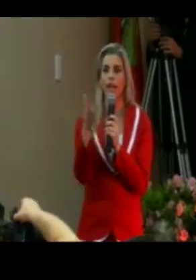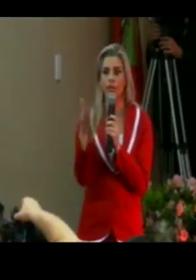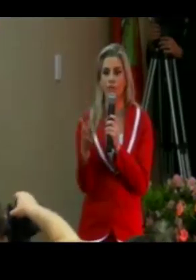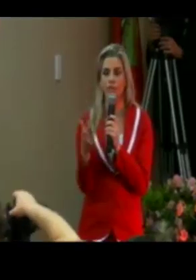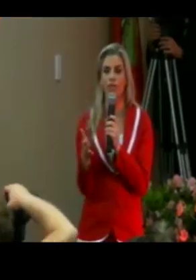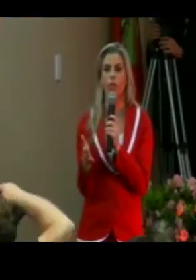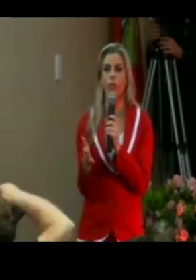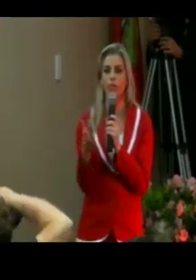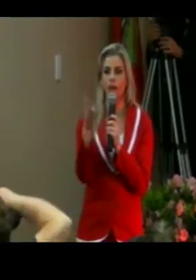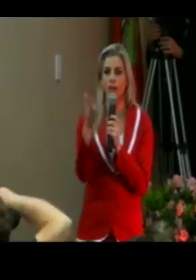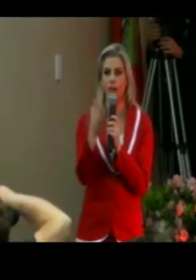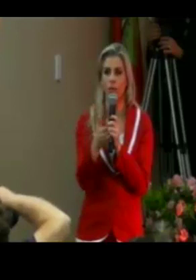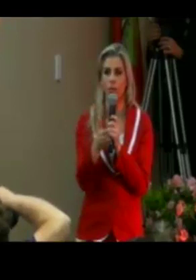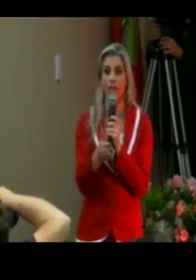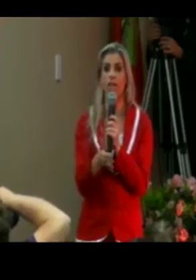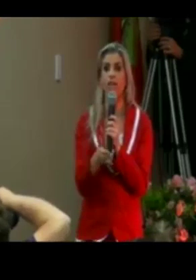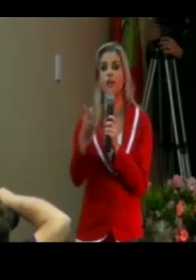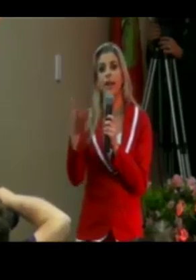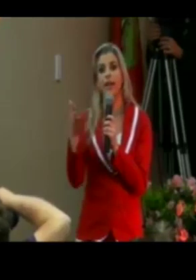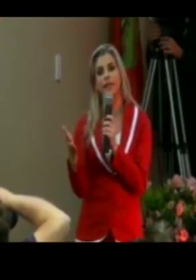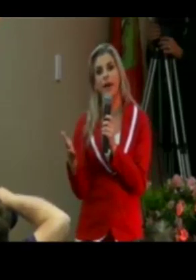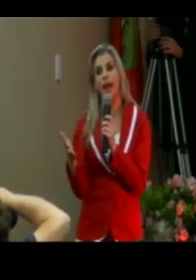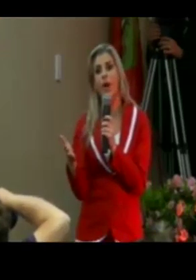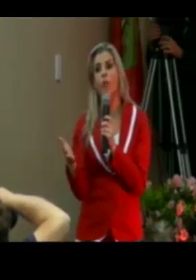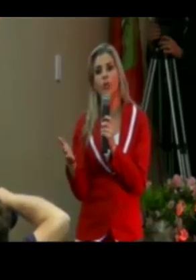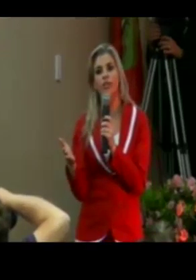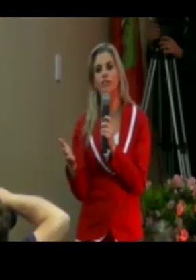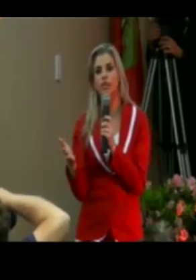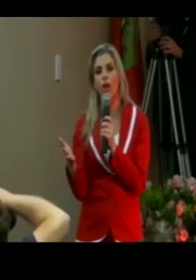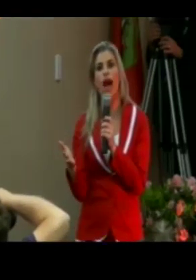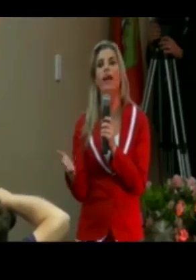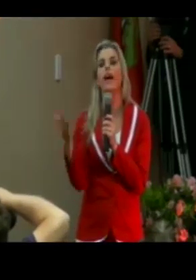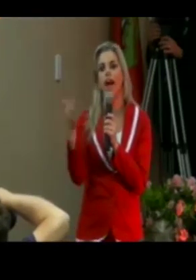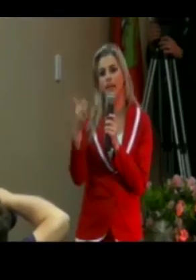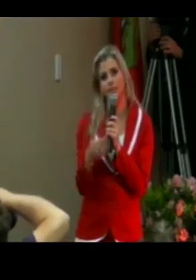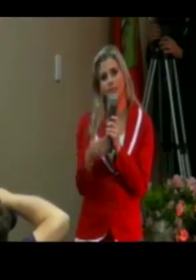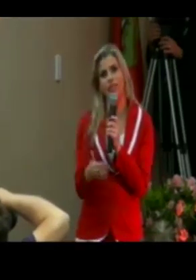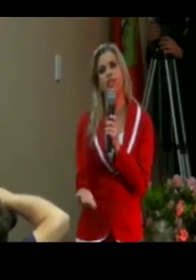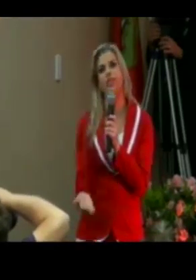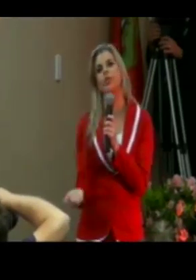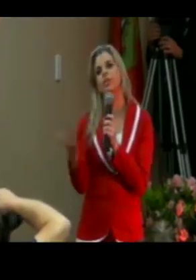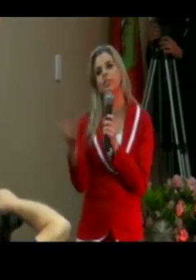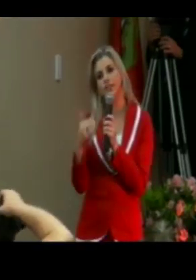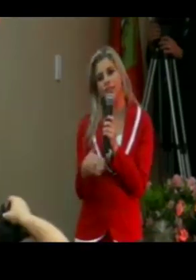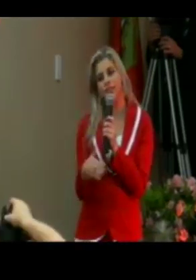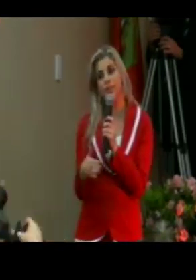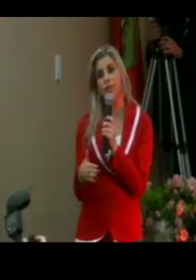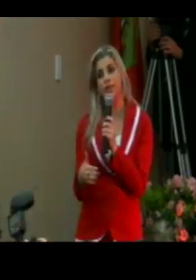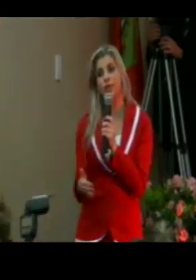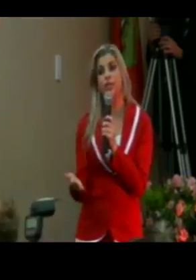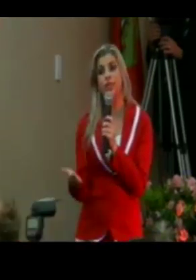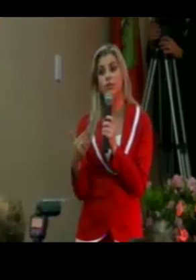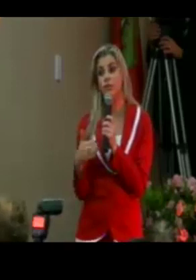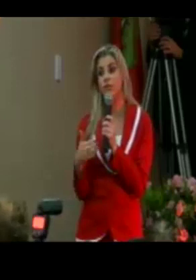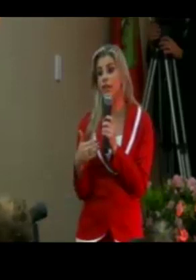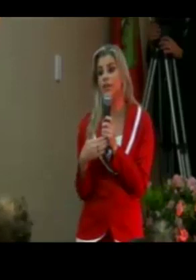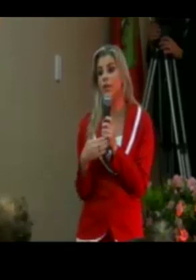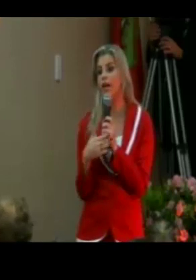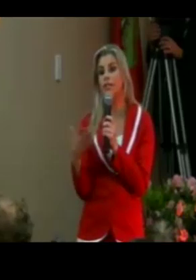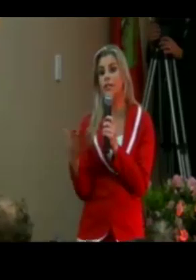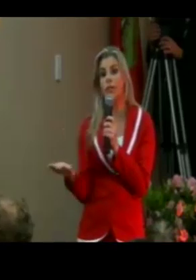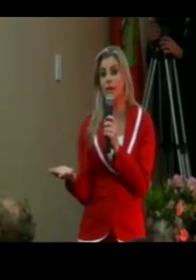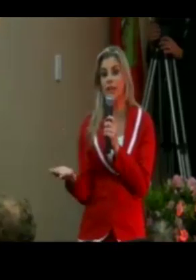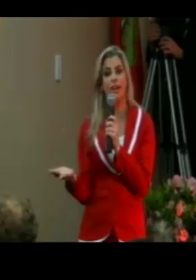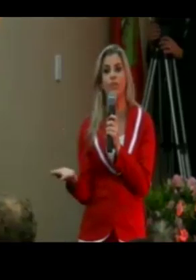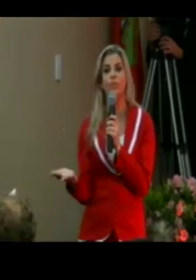E outro cunho também, além dos líderes comunitários e a comunidade, também é trabalhar com a comunidade escolar. É trazer as diretoras, é trazer as